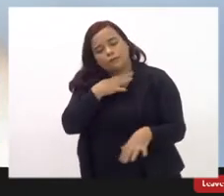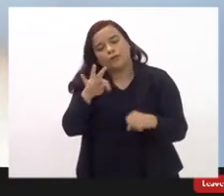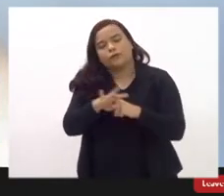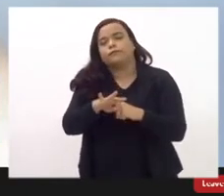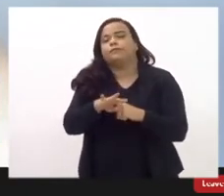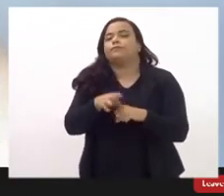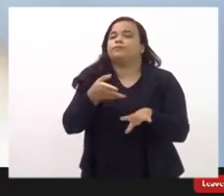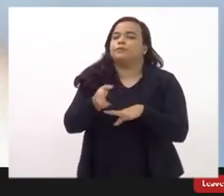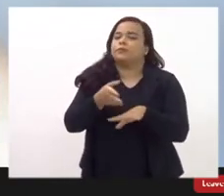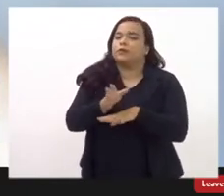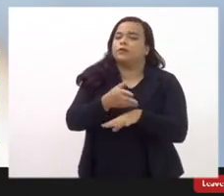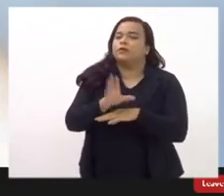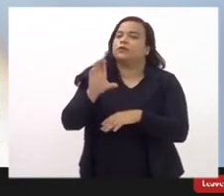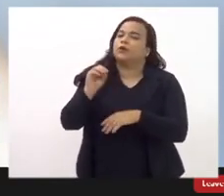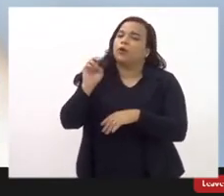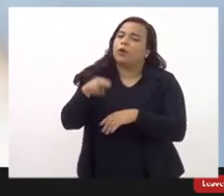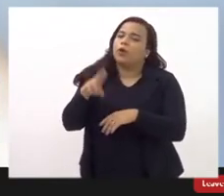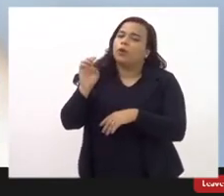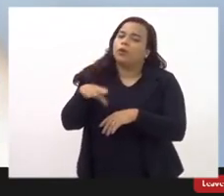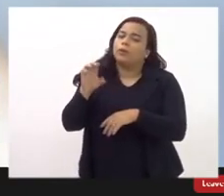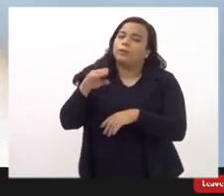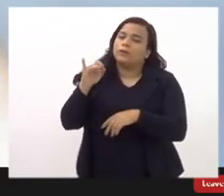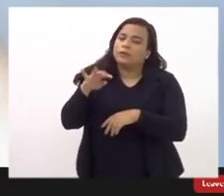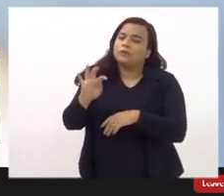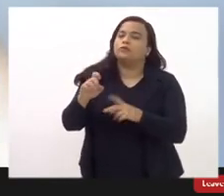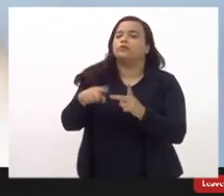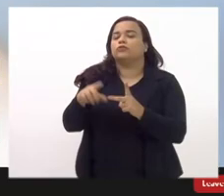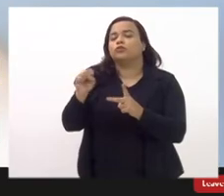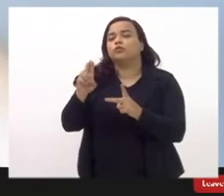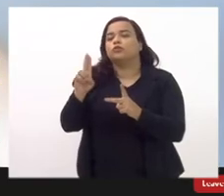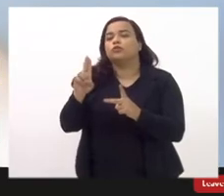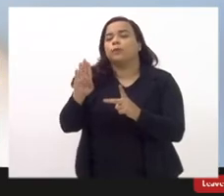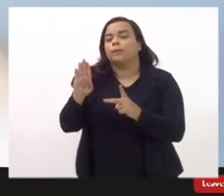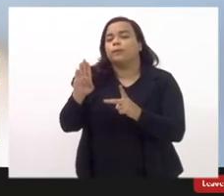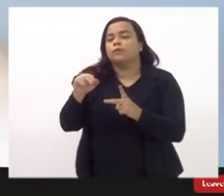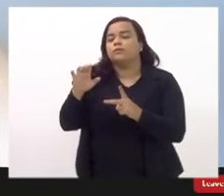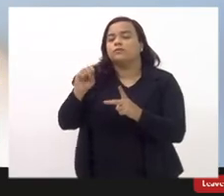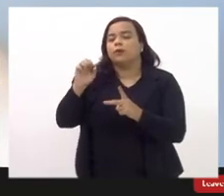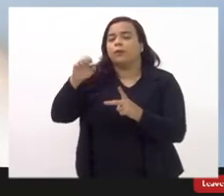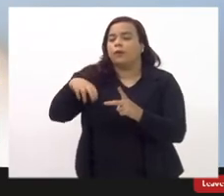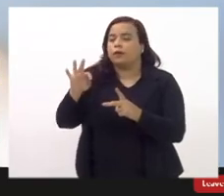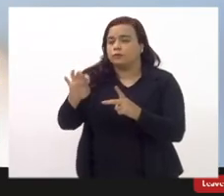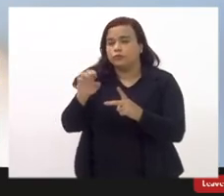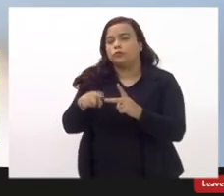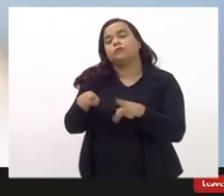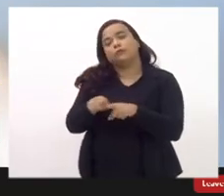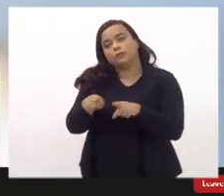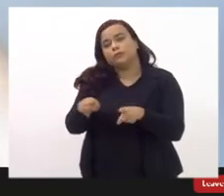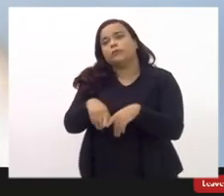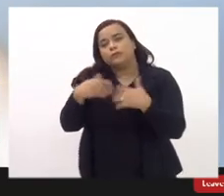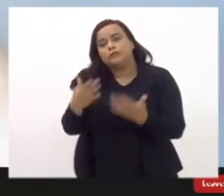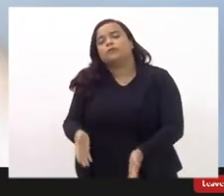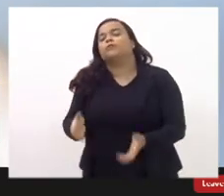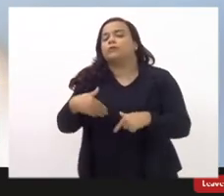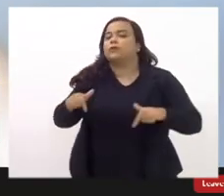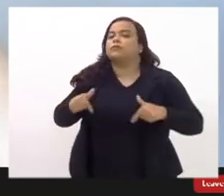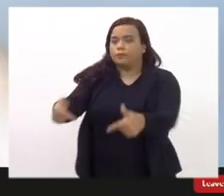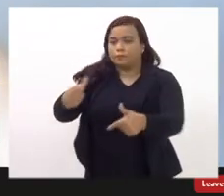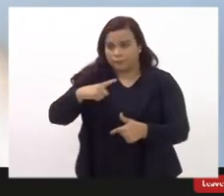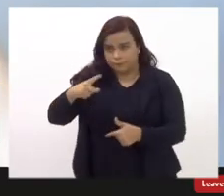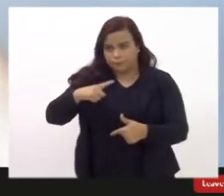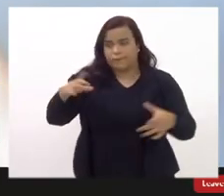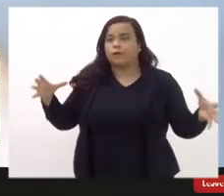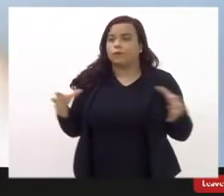nas modalidades concomitante e subsequente. Então, saldo aqui a iniciativa